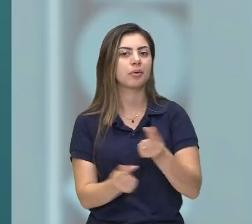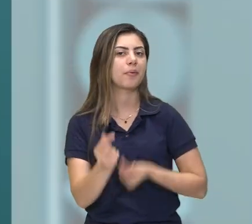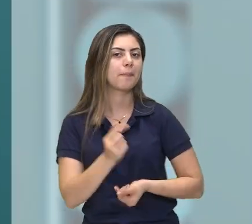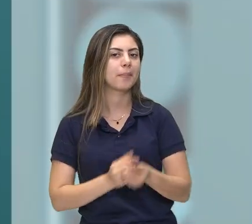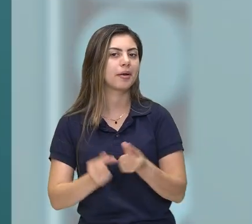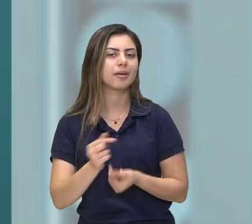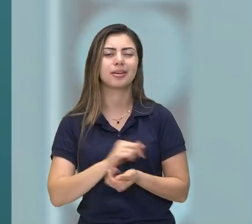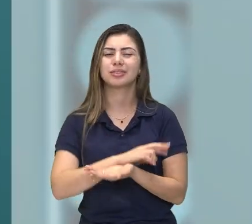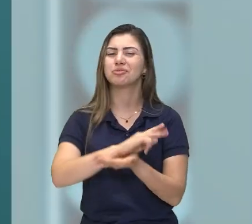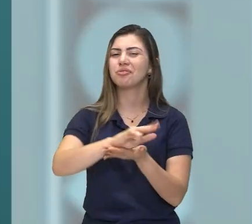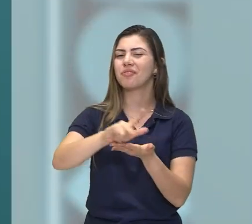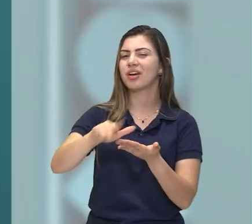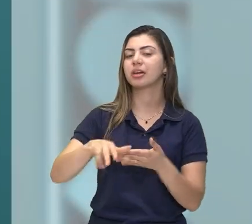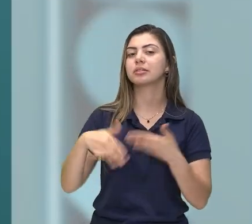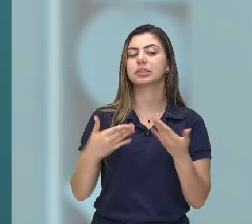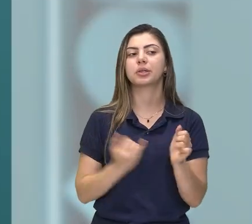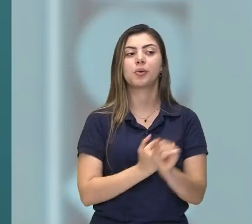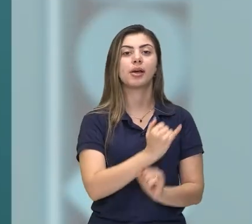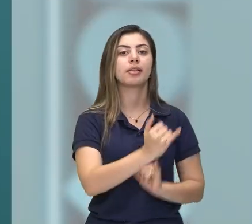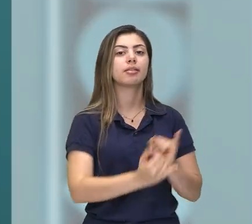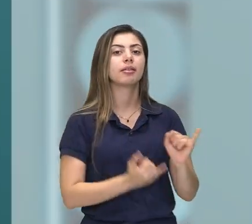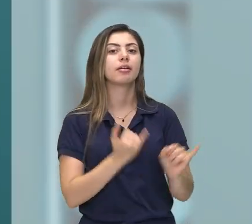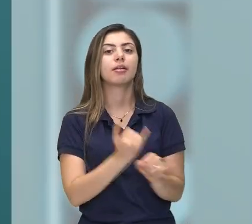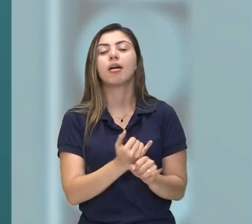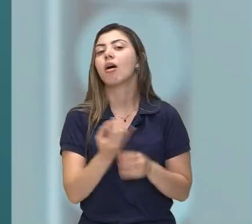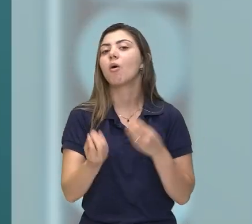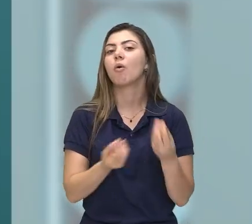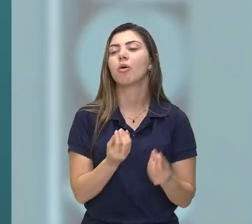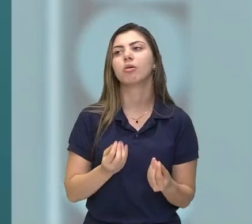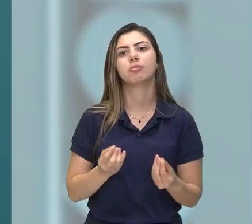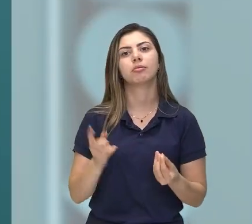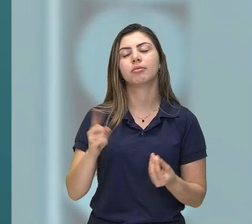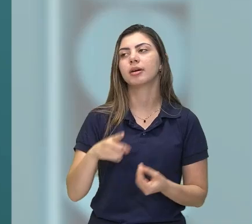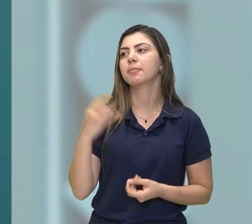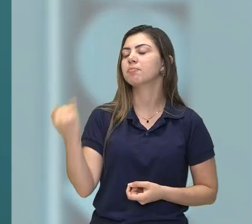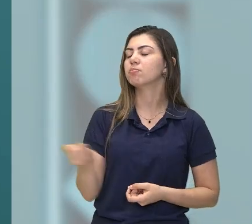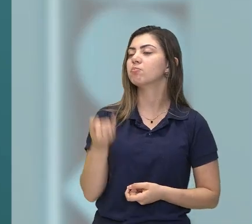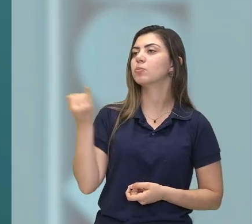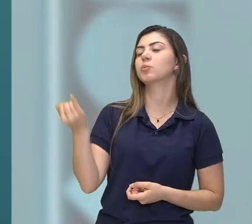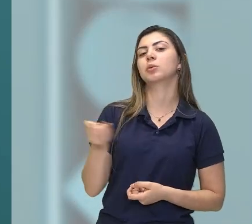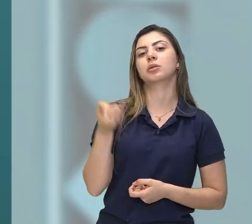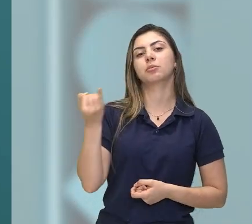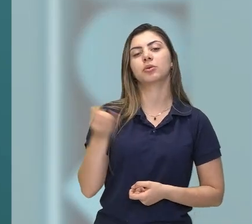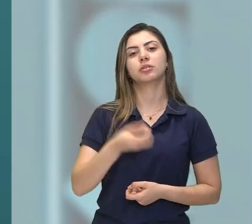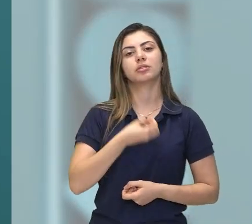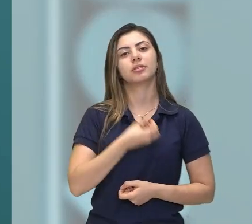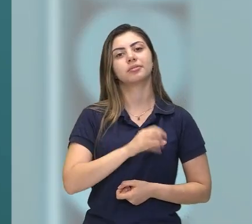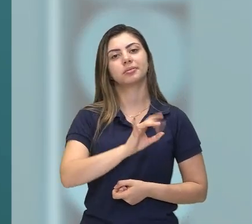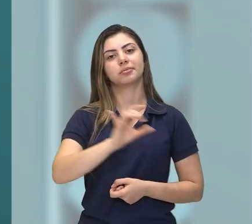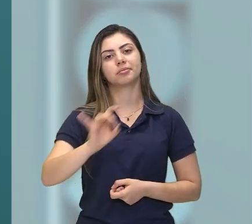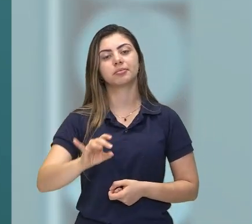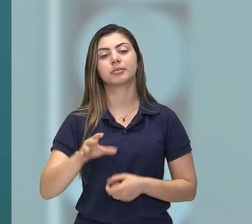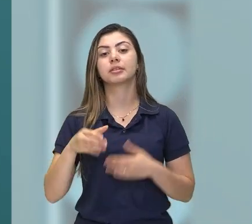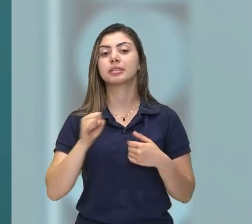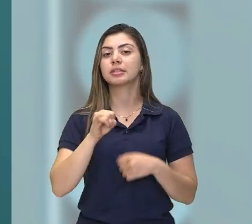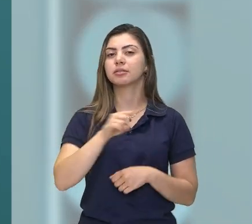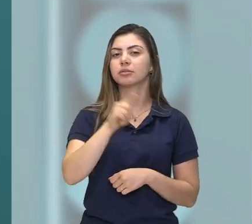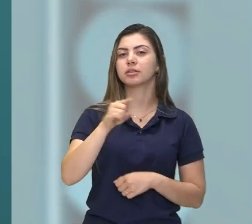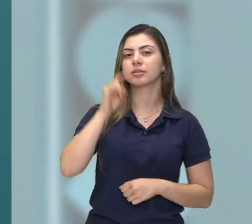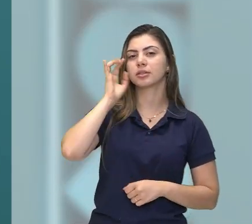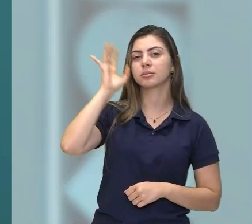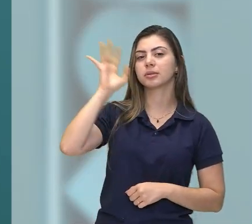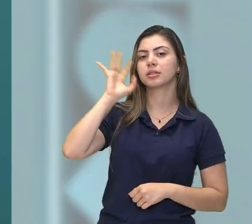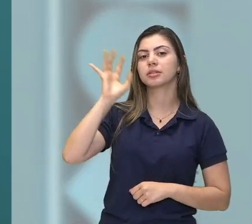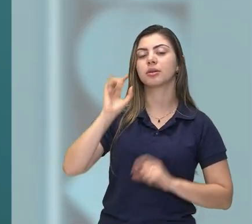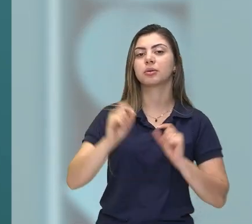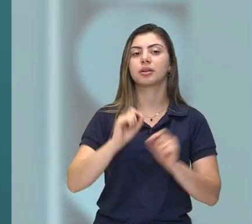comercial, enfim. Então, a internet basicamente se tornou algo essencial hoje para as nossas vidas. Até se vocês pararem para pensar,